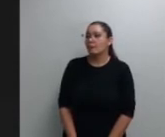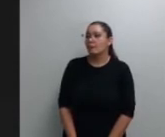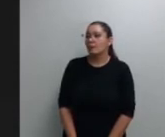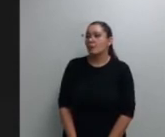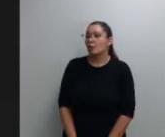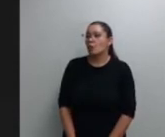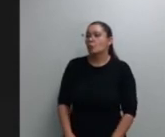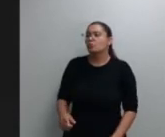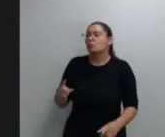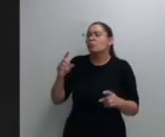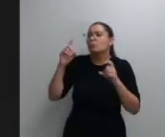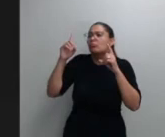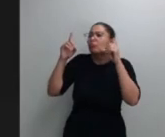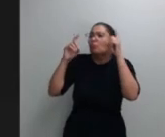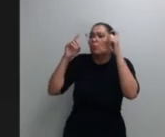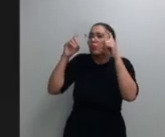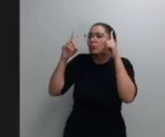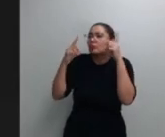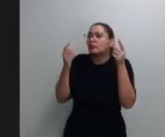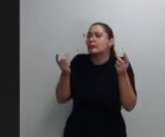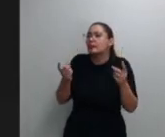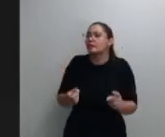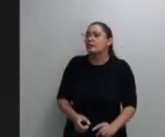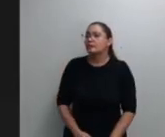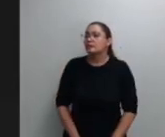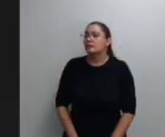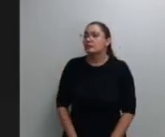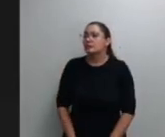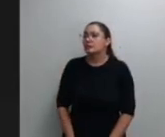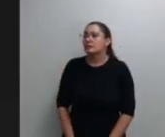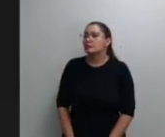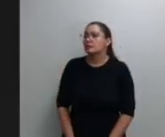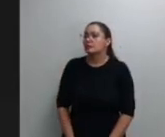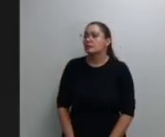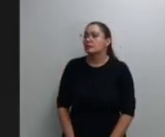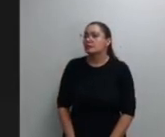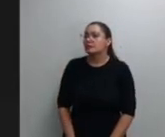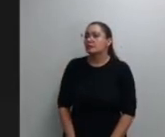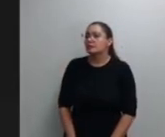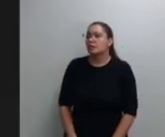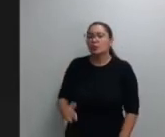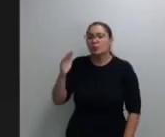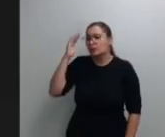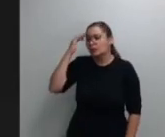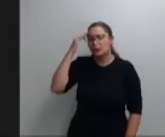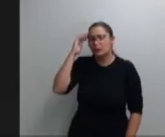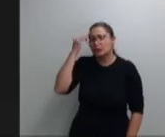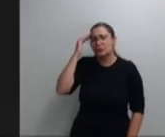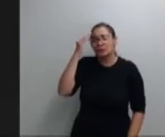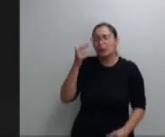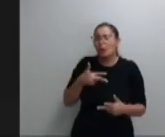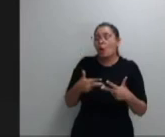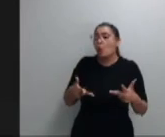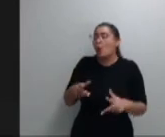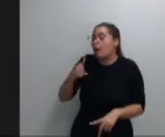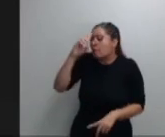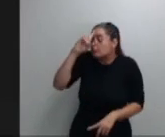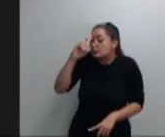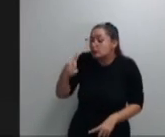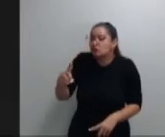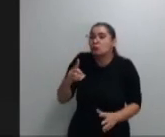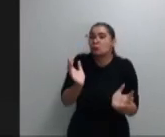dúvida o presidente ficou aqui na minha cabeça ficou não está na minha cabeça e diz uma coisa a decisão da comissão